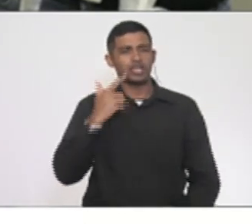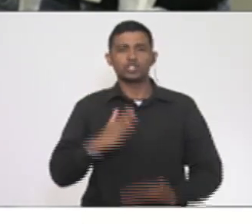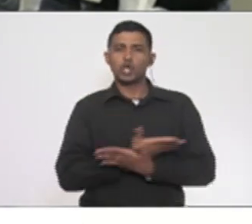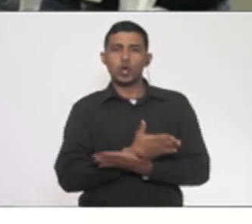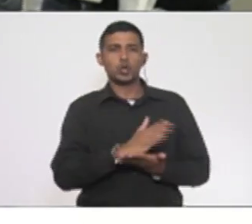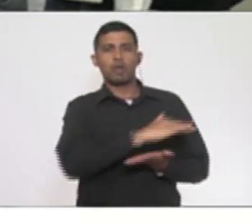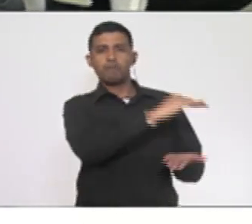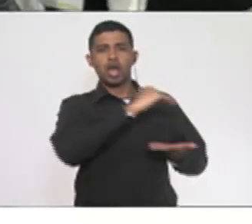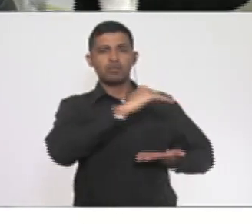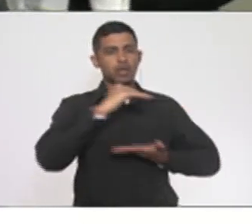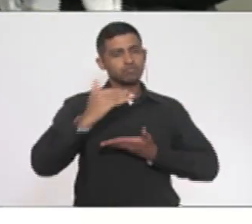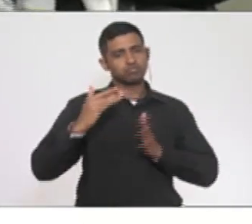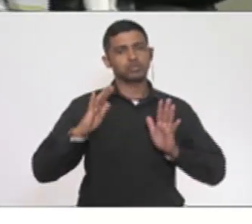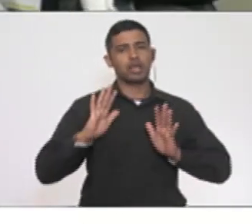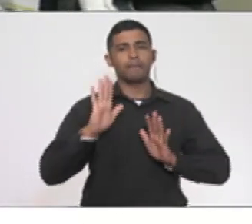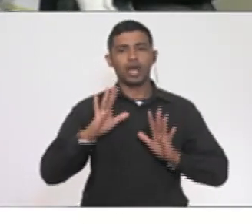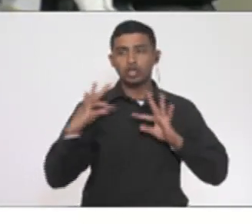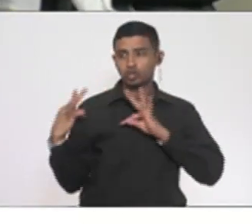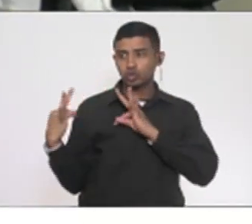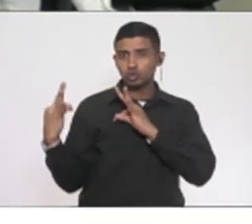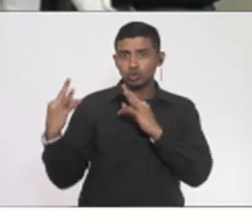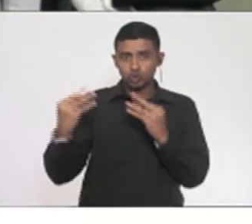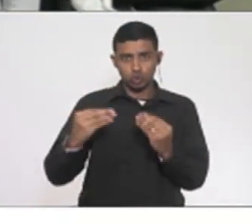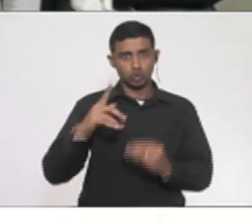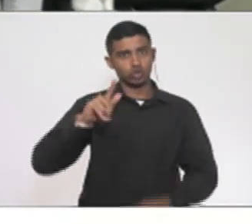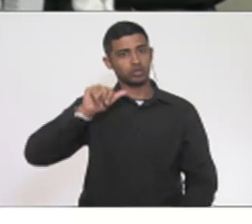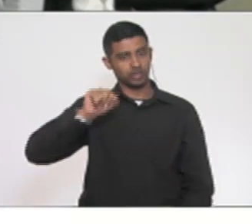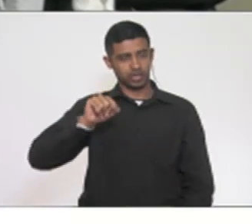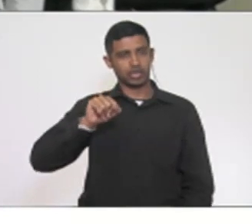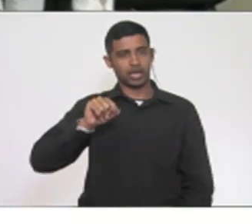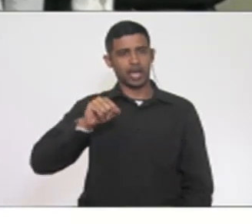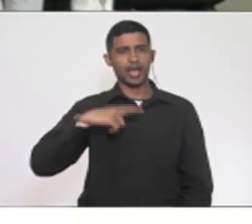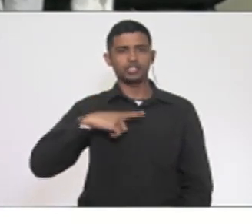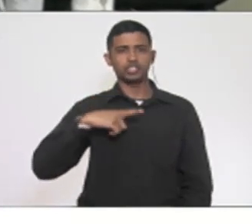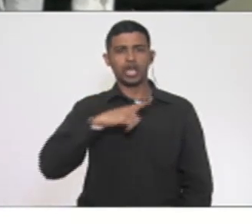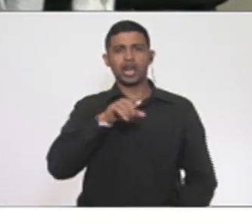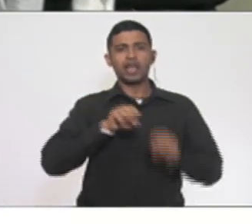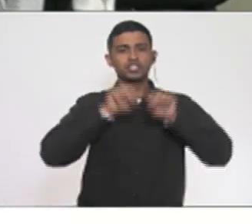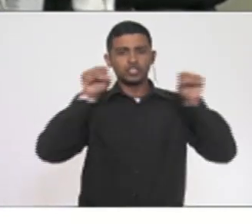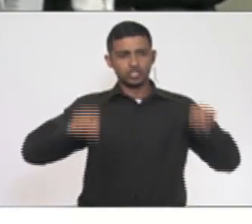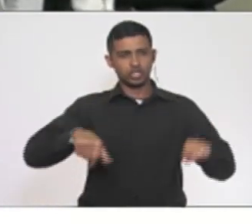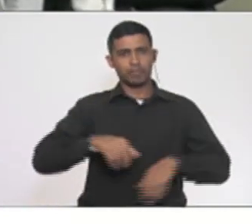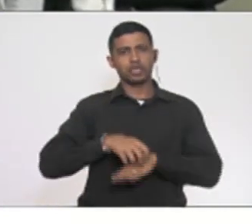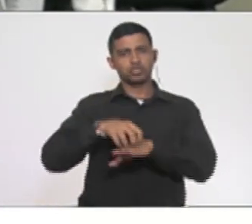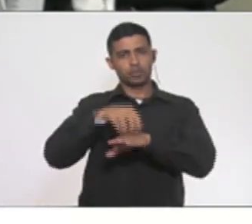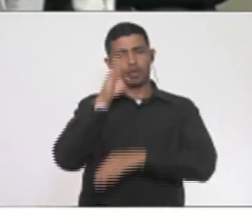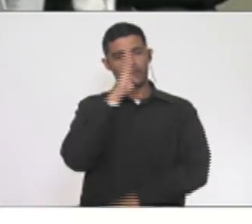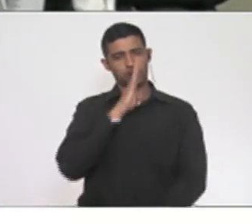mas, basicamente, todo o gás que passa pelo sistema de transporte brasileiro, até porque o